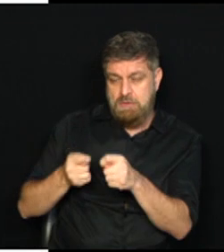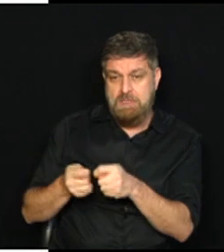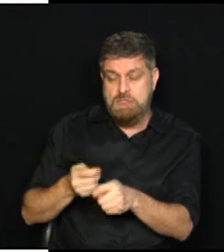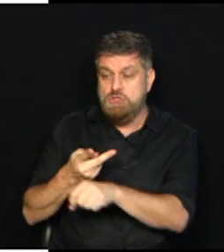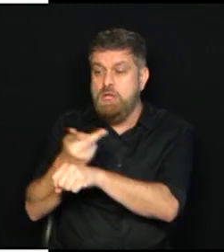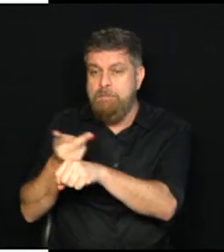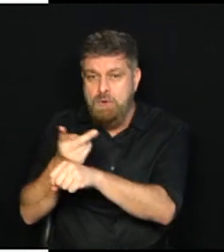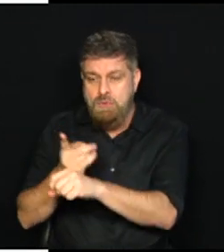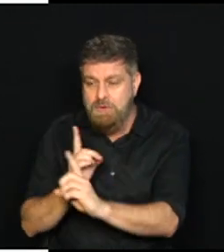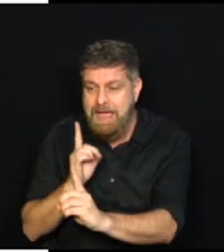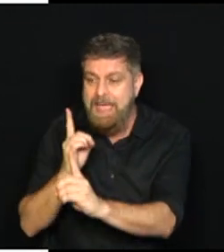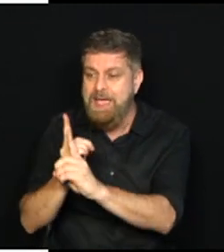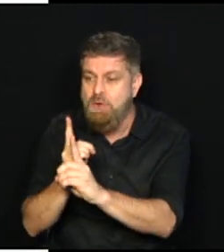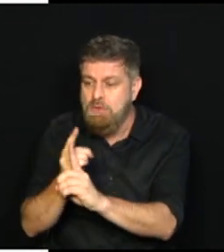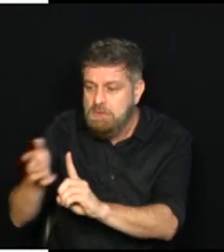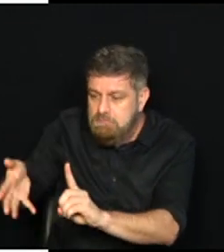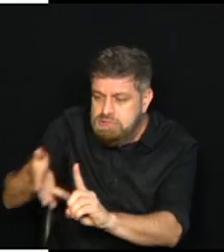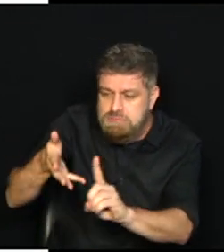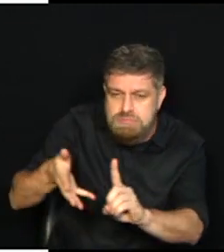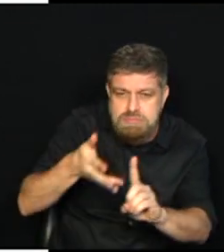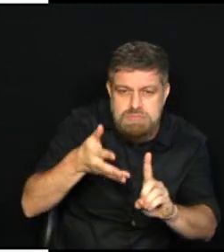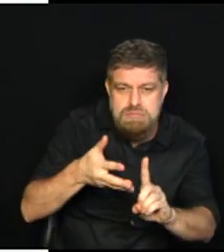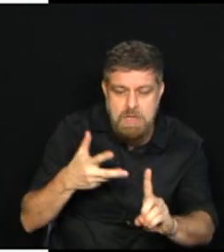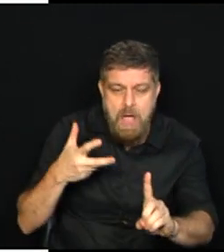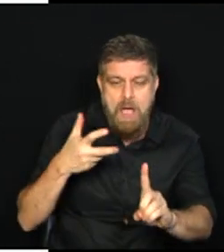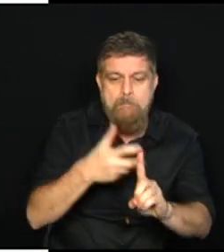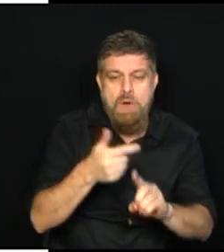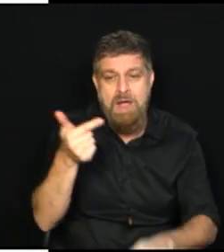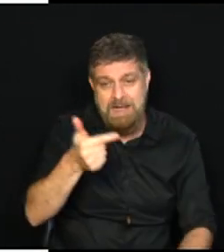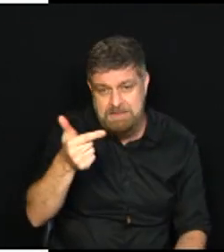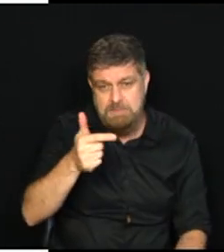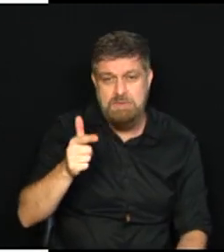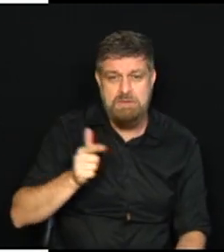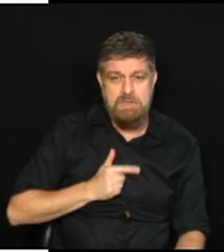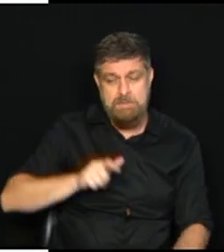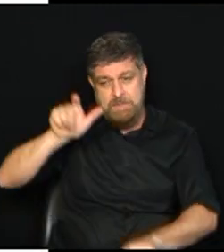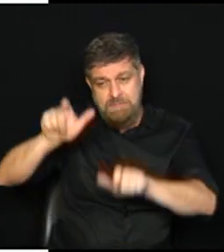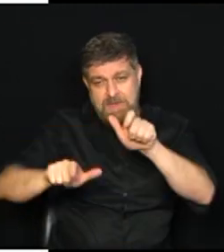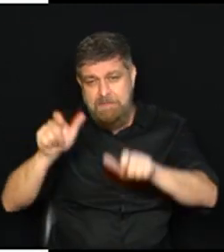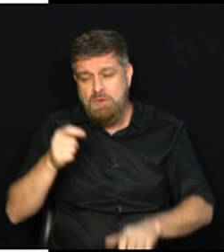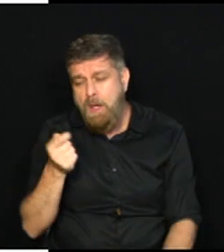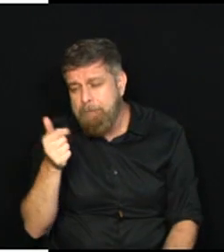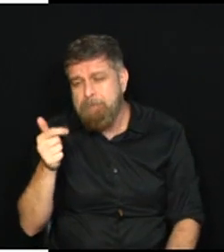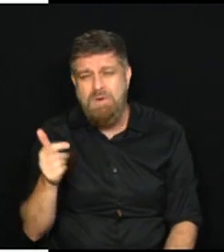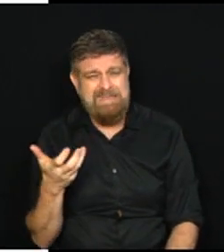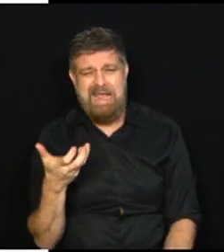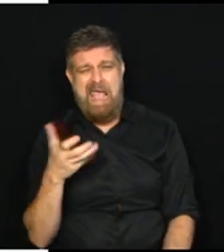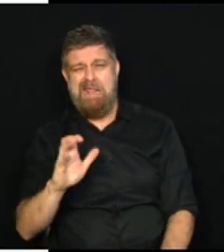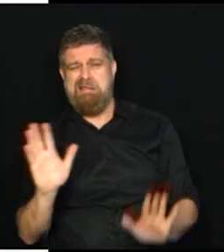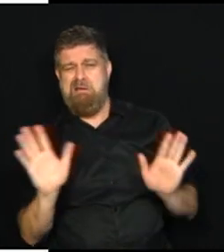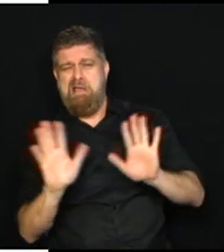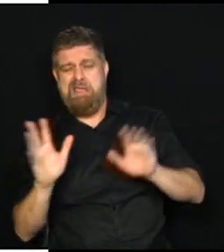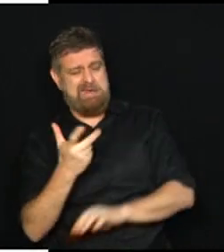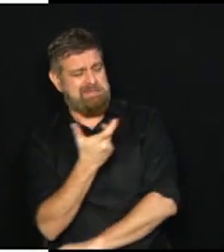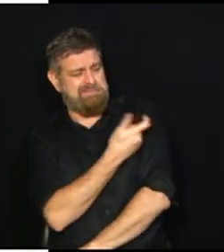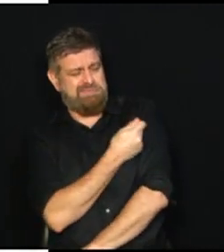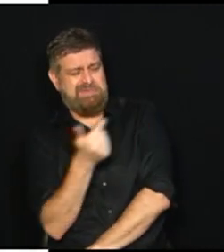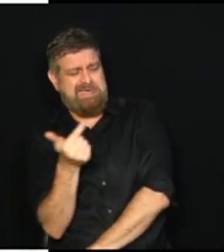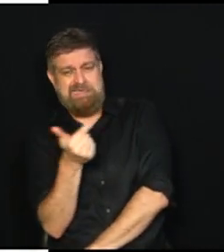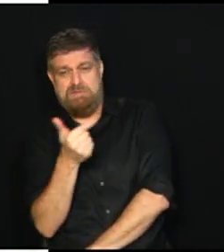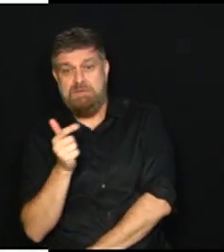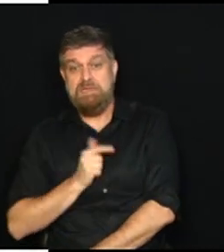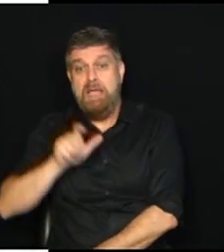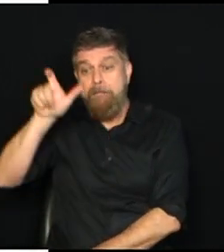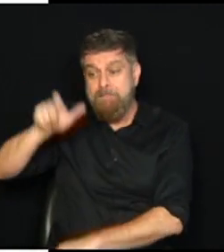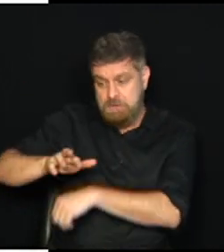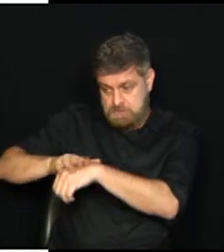ativa. Dentro disso existem algumas recusas, poucas. Existem algumas pessoas que estão